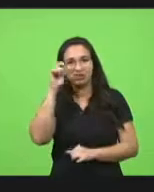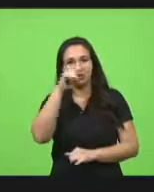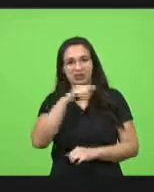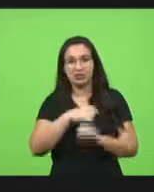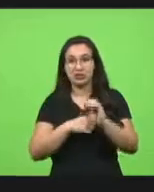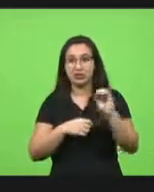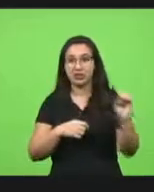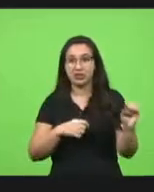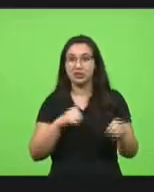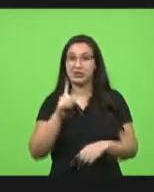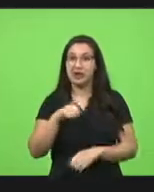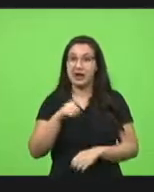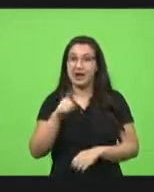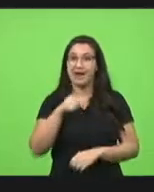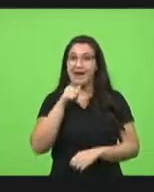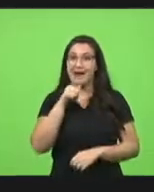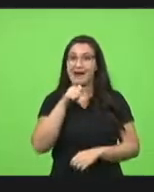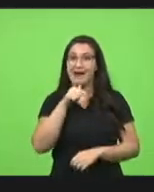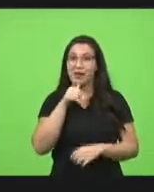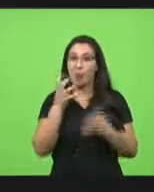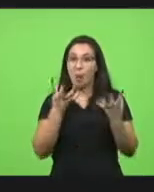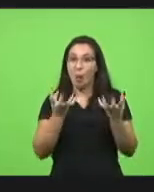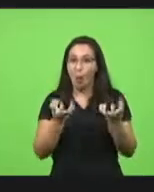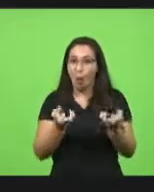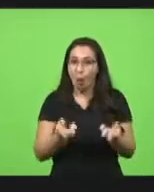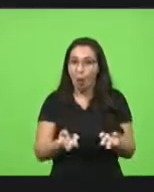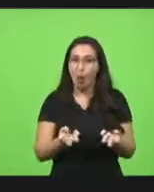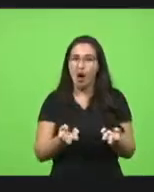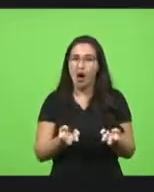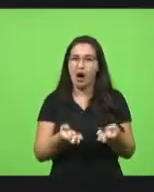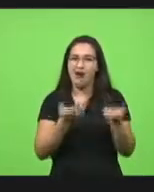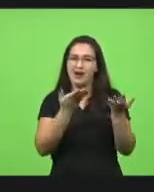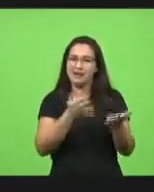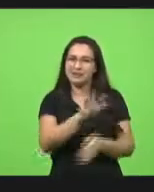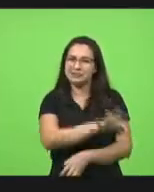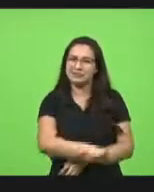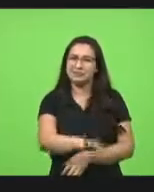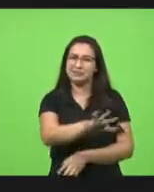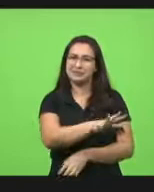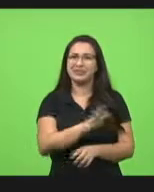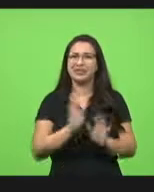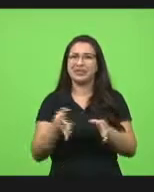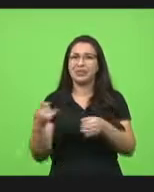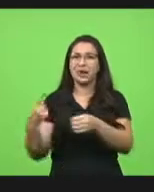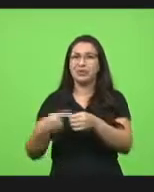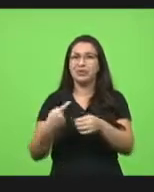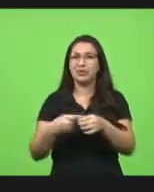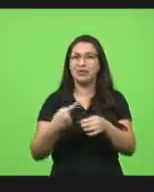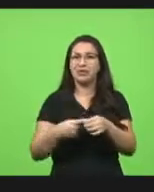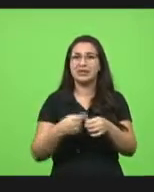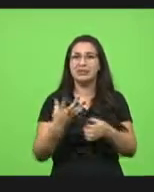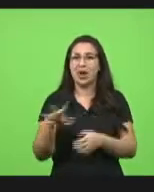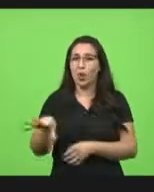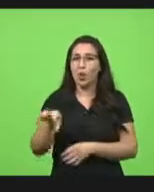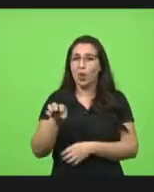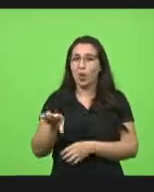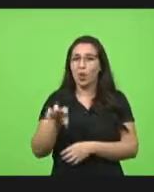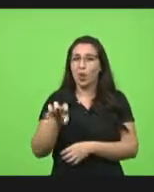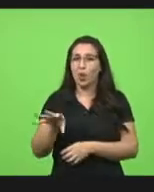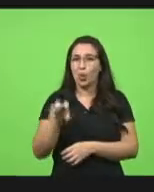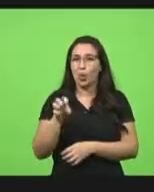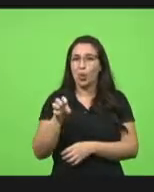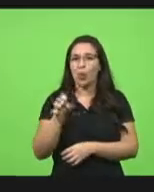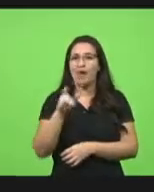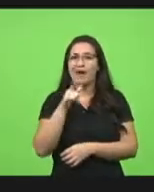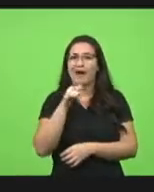da estiagem que voltou a assolar a nossa região. Já tem município puxando água para abastecer propriedades no